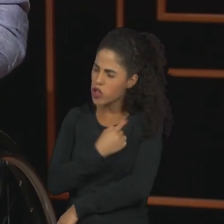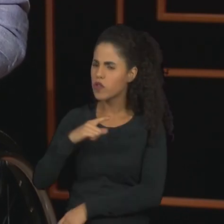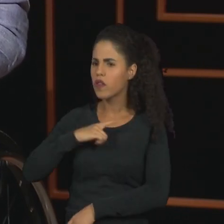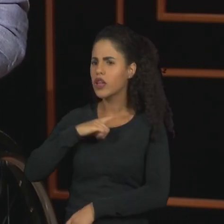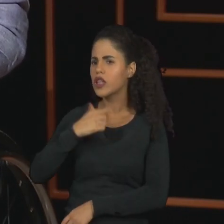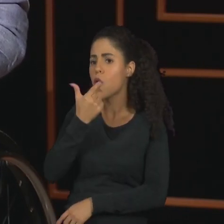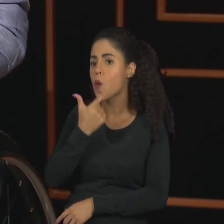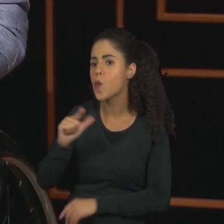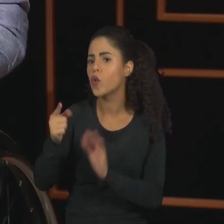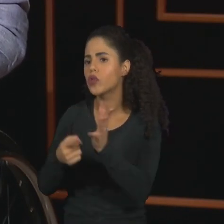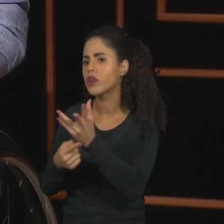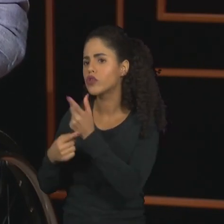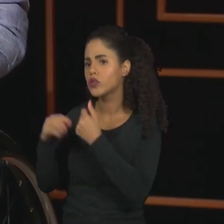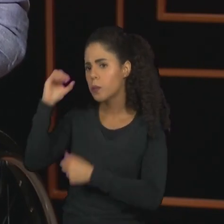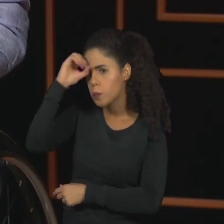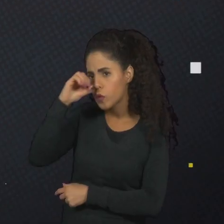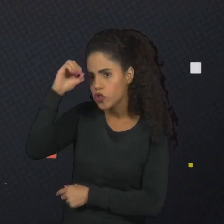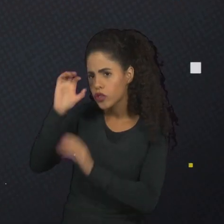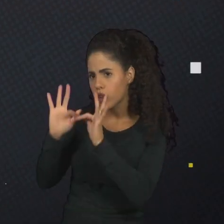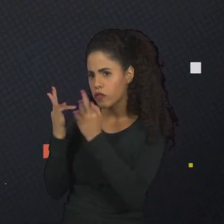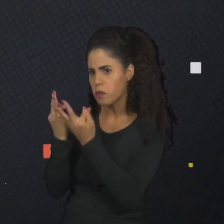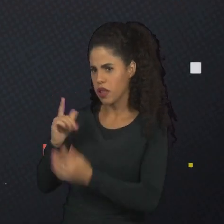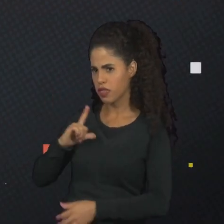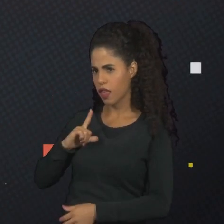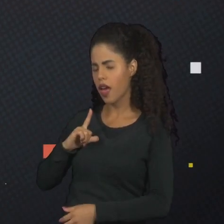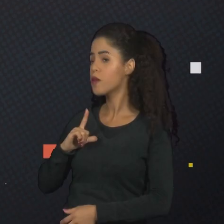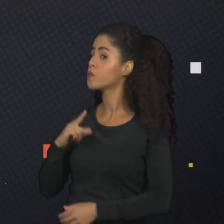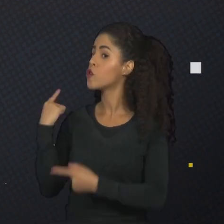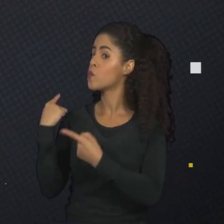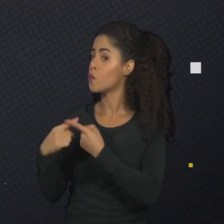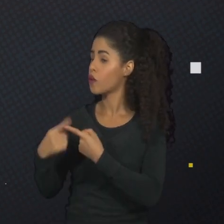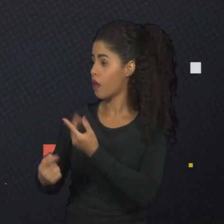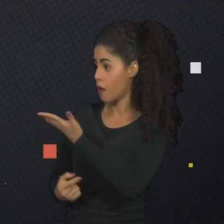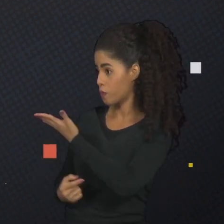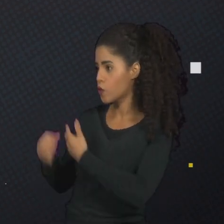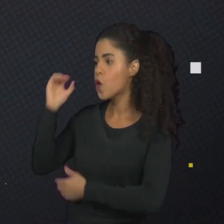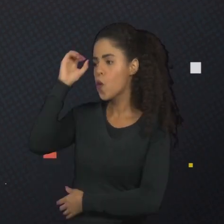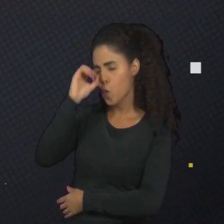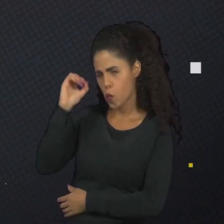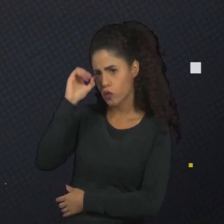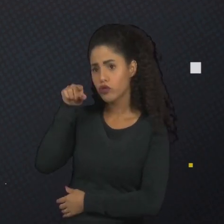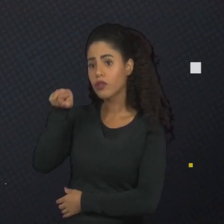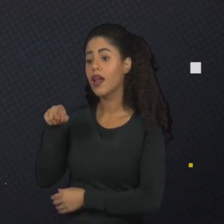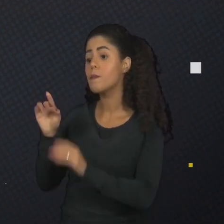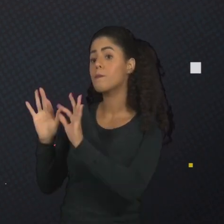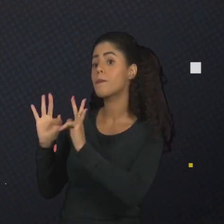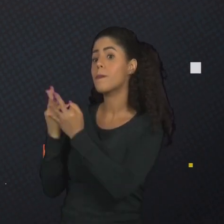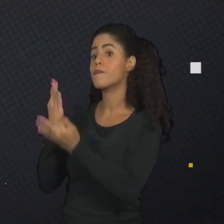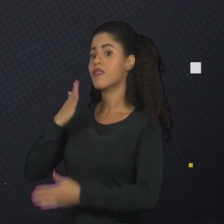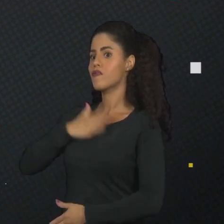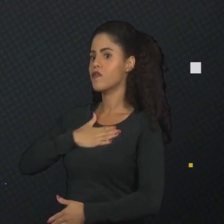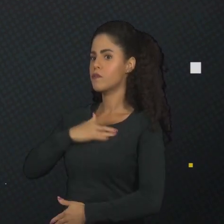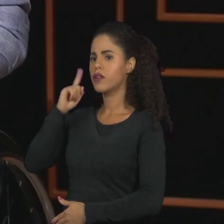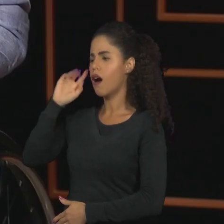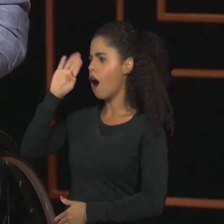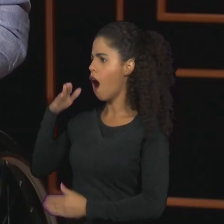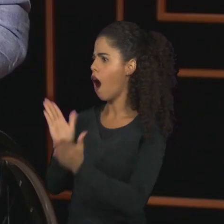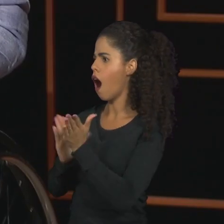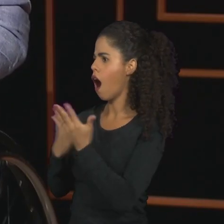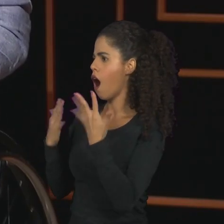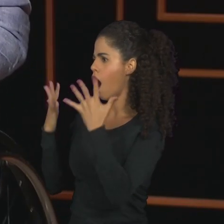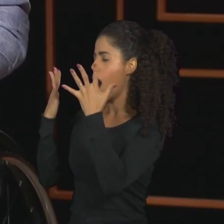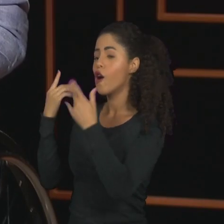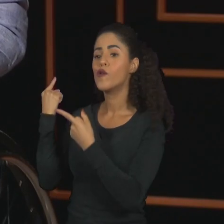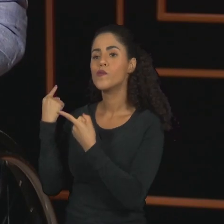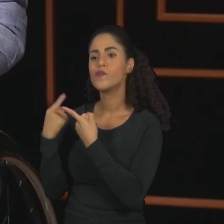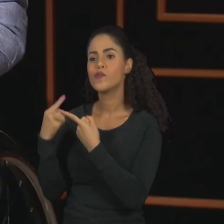outro Portinari na família? Porque o Portinari, para eles, era um grande ídolo, porque era